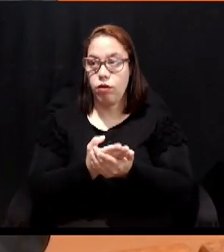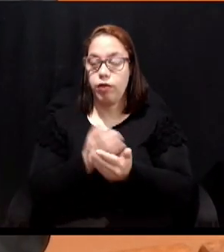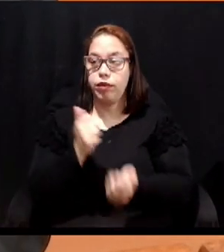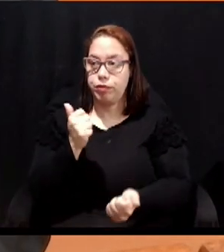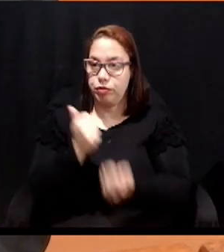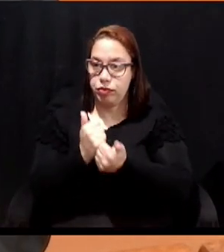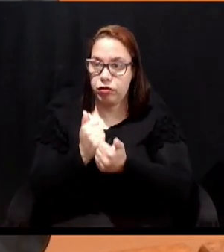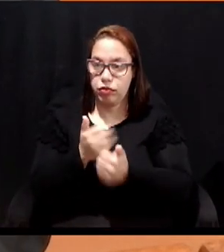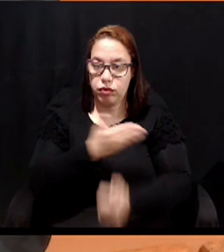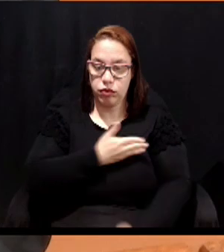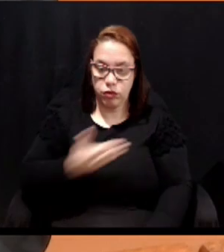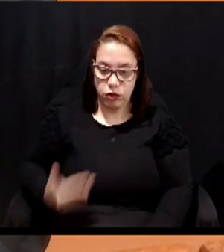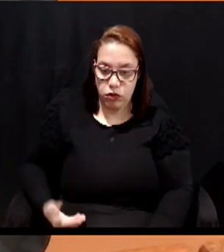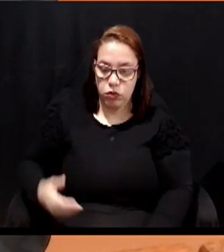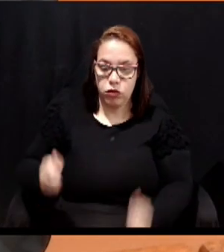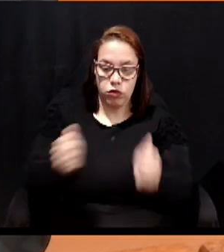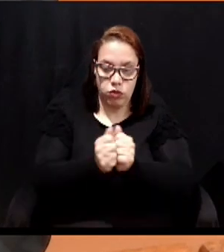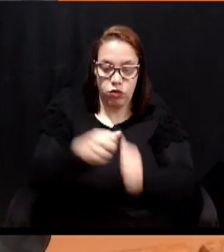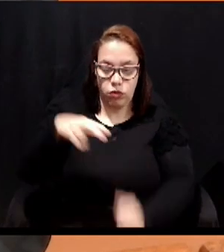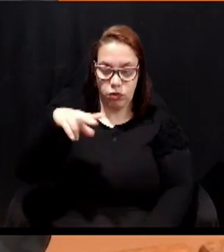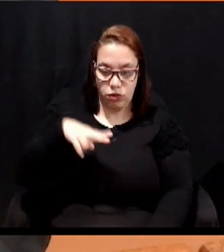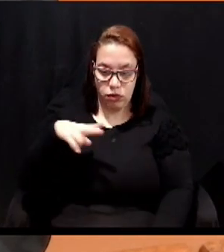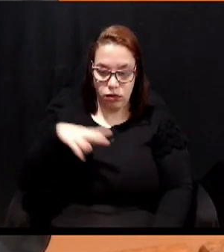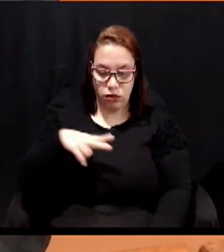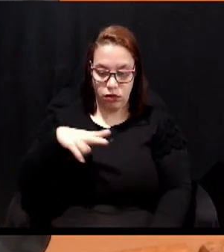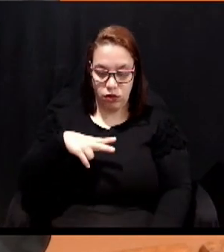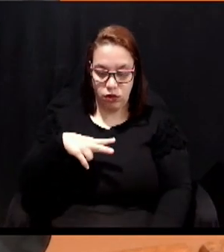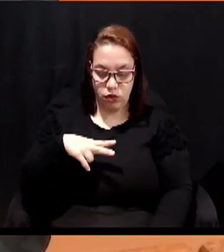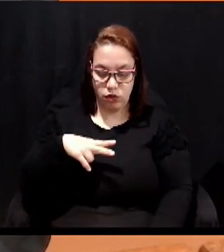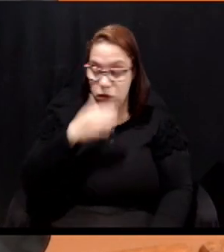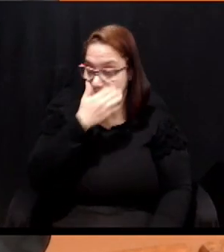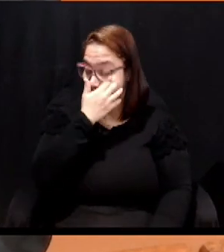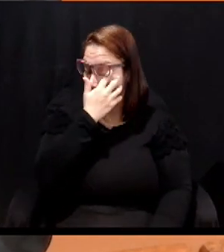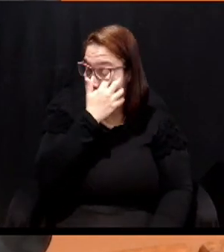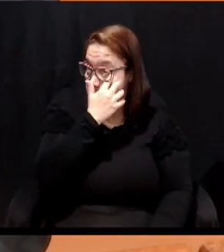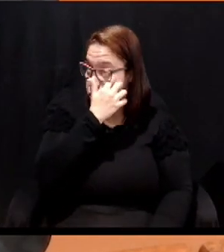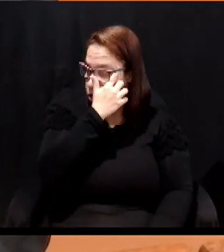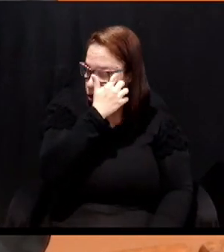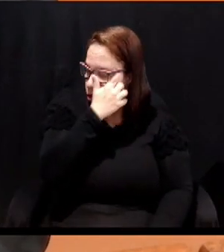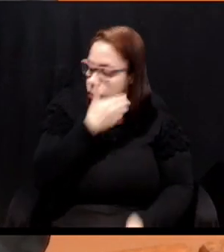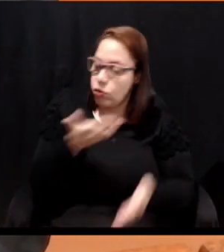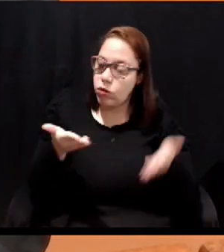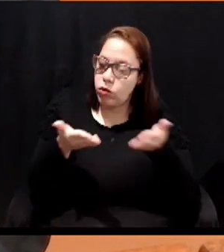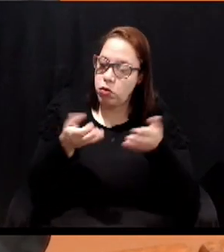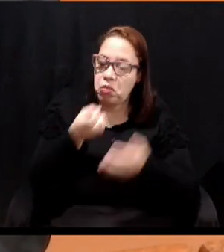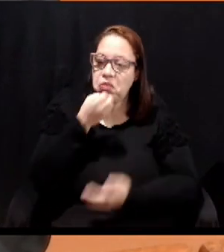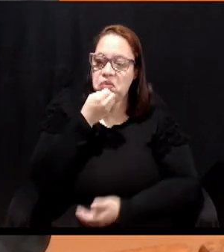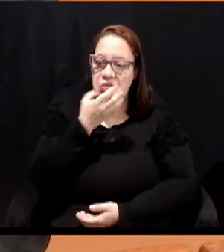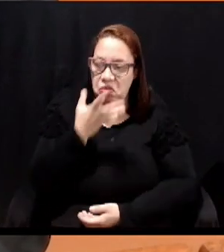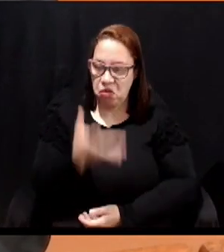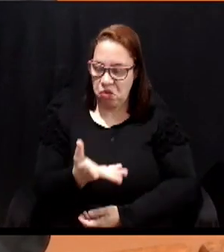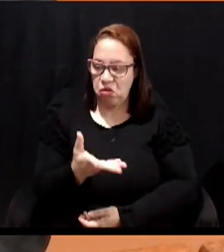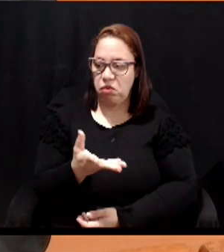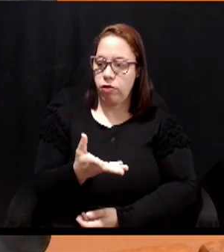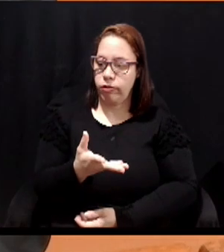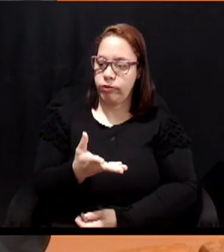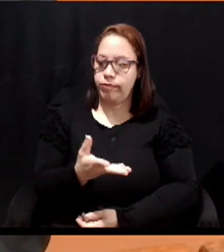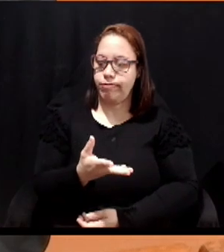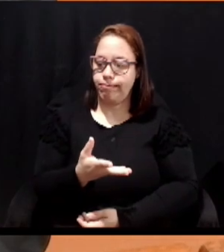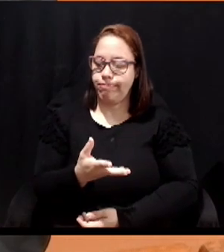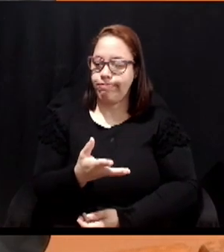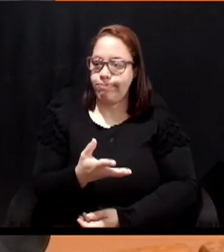e privado, né, que é uma parceria hoje extremamente salutar dentro do olhar de